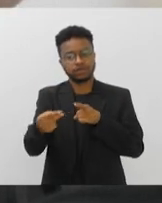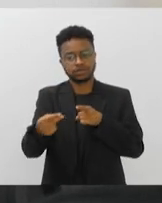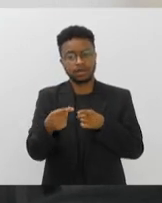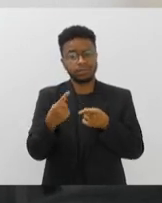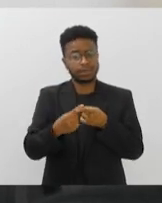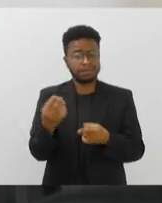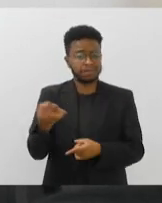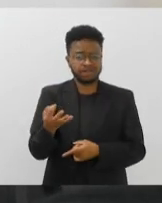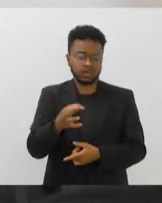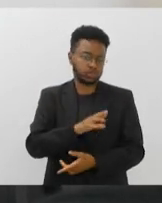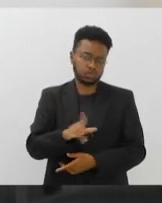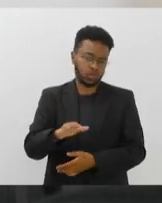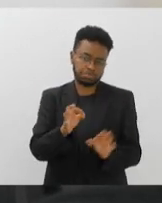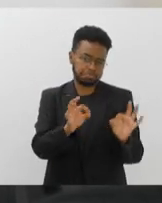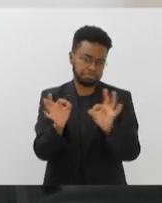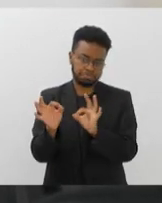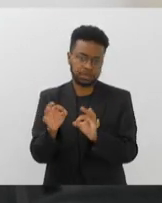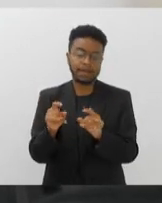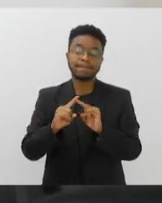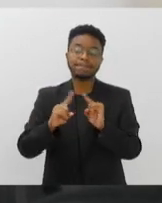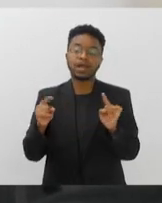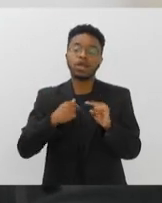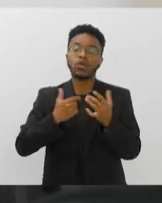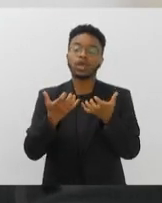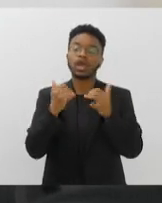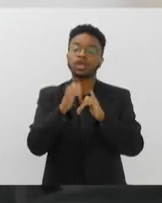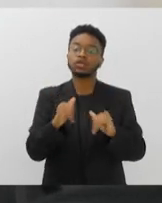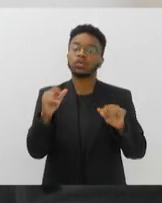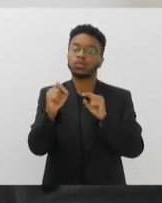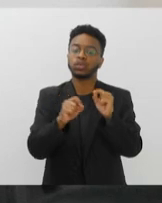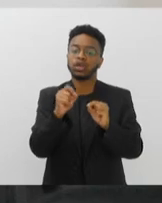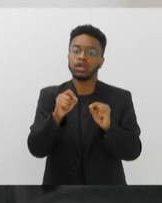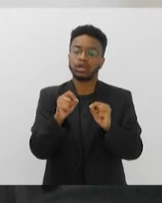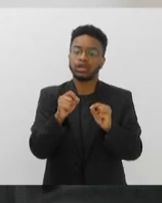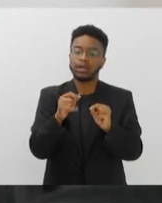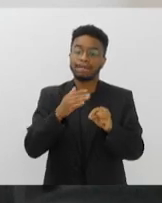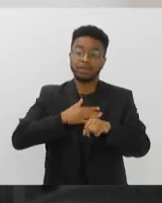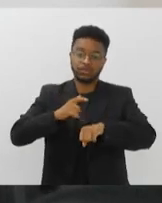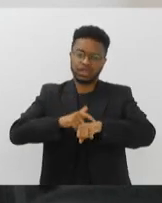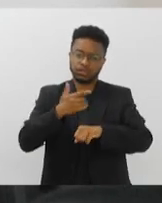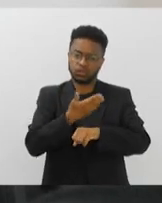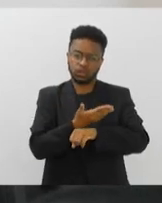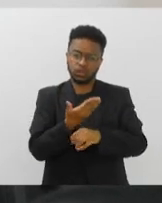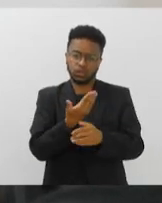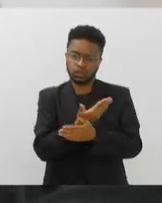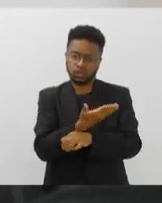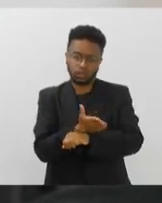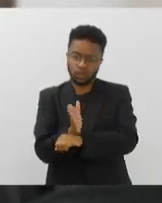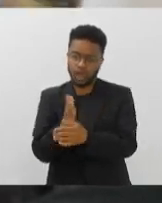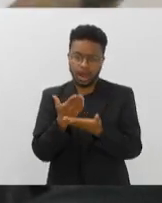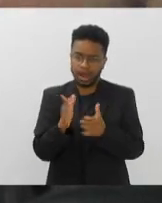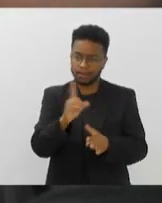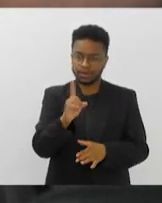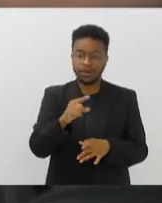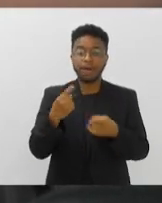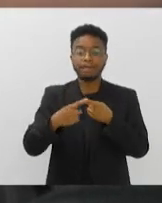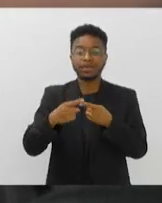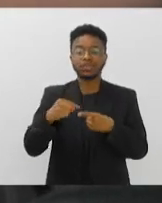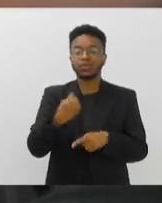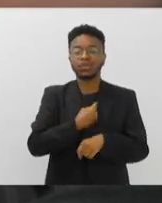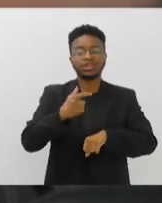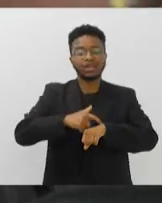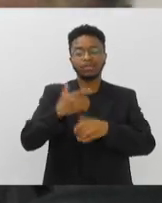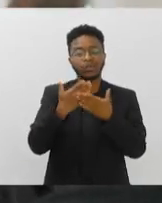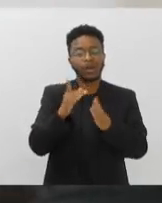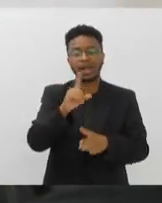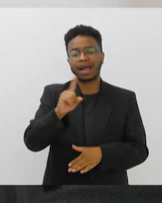Perfeita nenhuma família é agora eu quero dizer só uma coisinha o meu tempo não acabou porque o nosso tempo nunca acaba